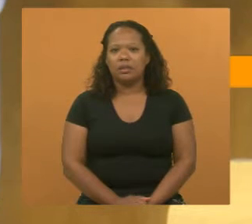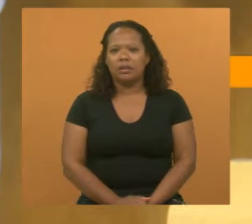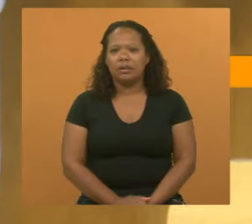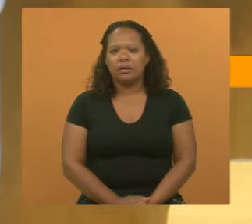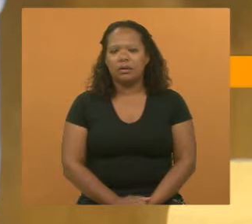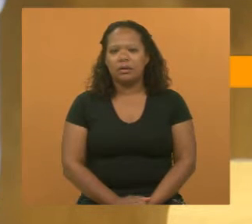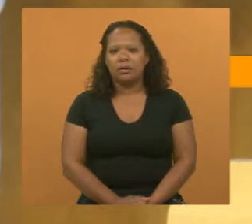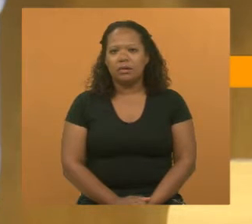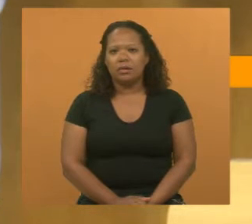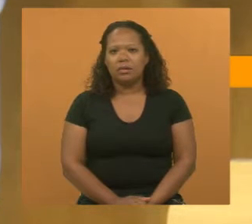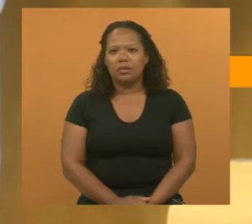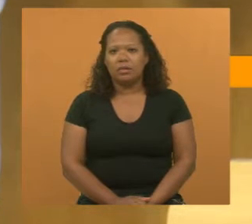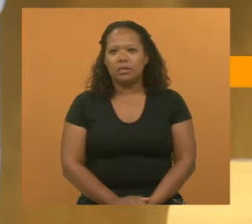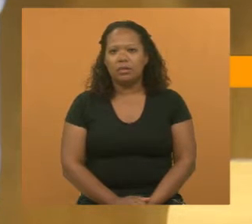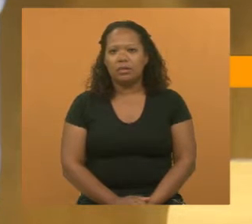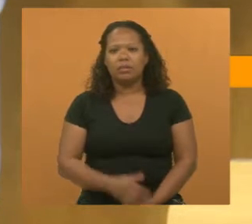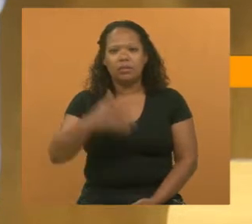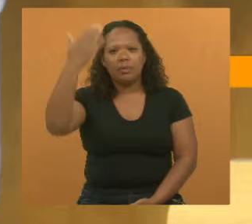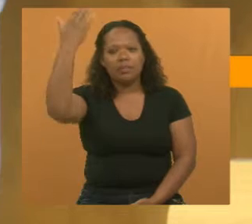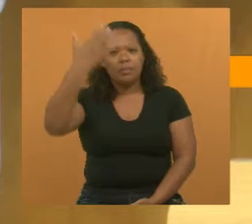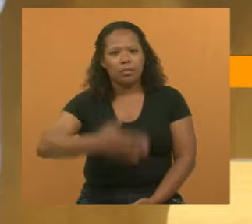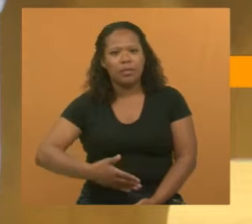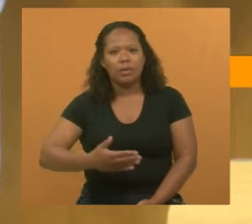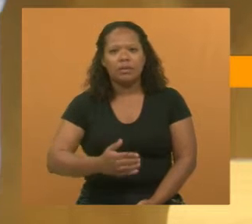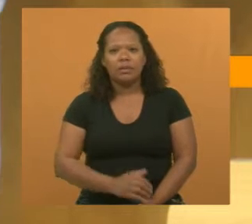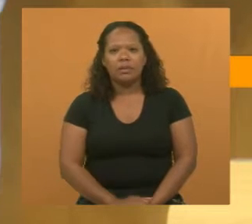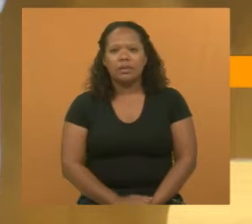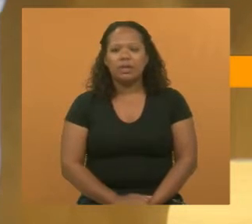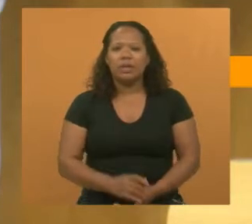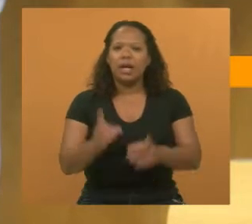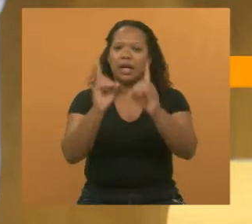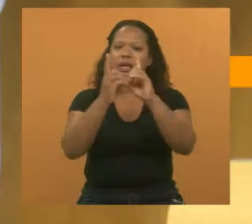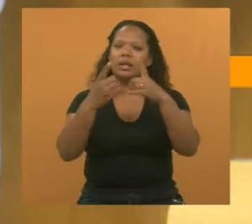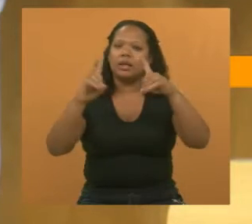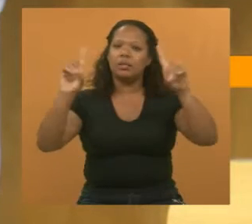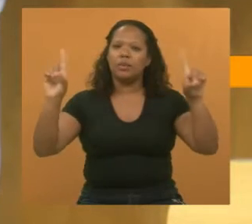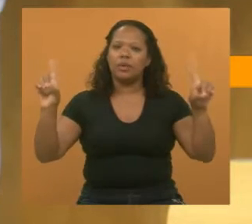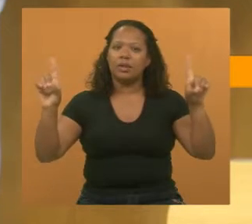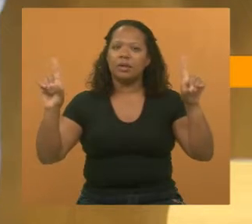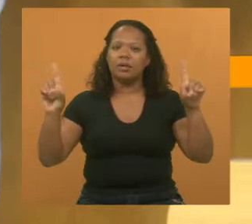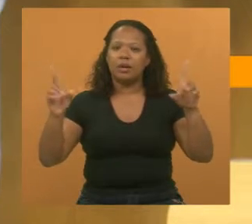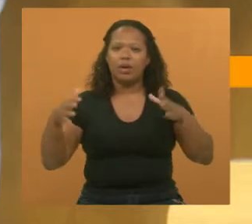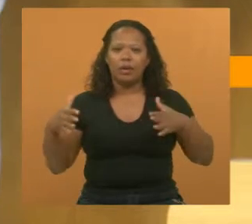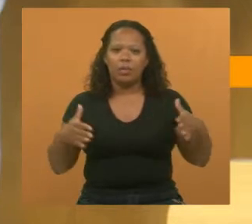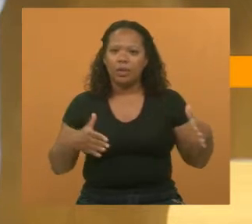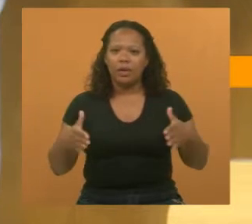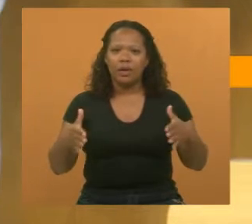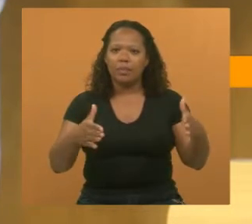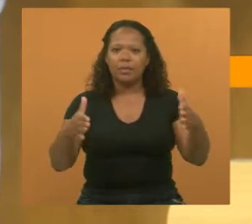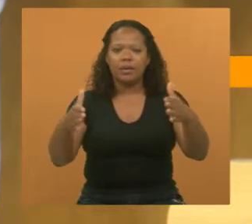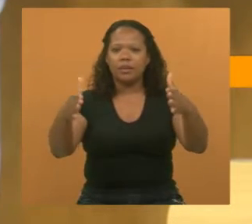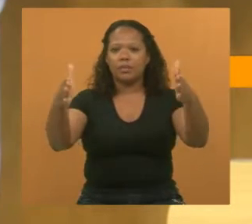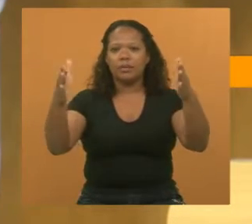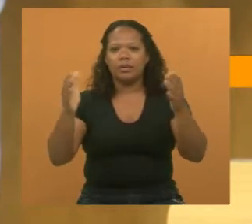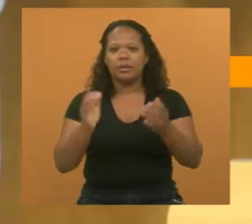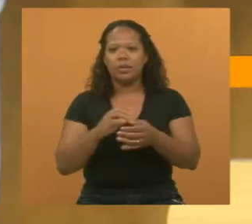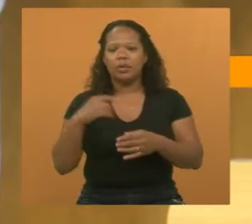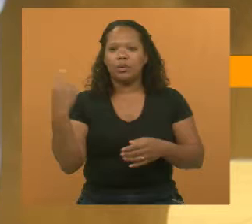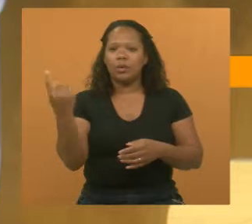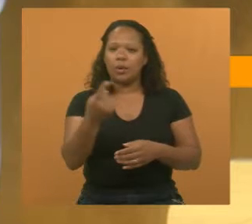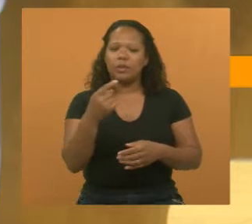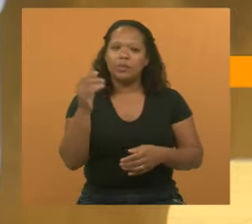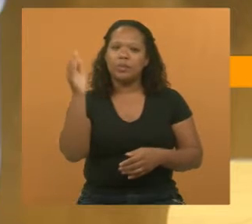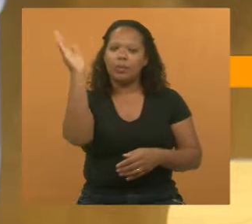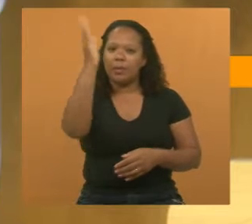teve mais uma prova de que a democracia é o caminho a ser percorrido pelo nosso